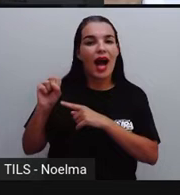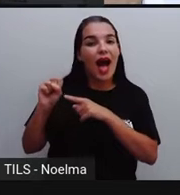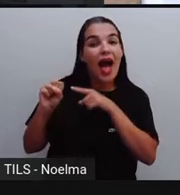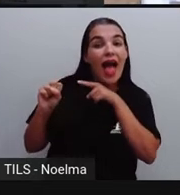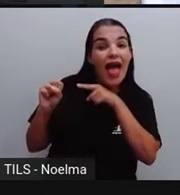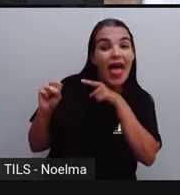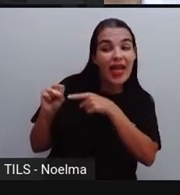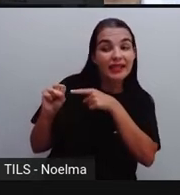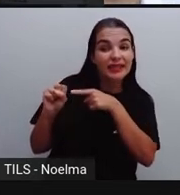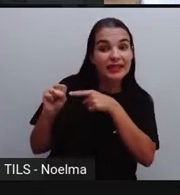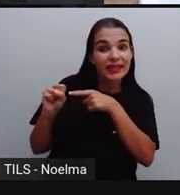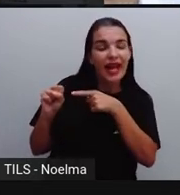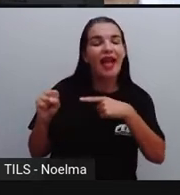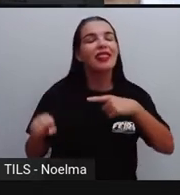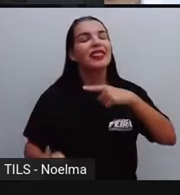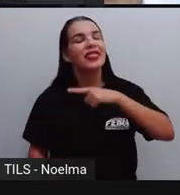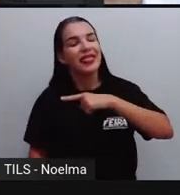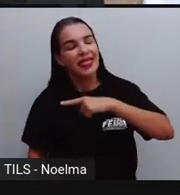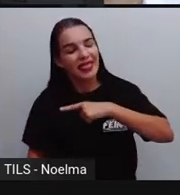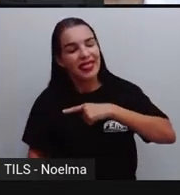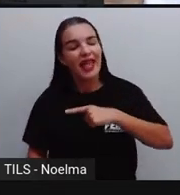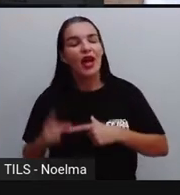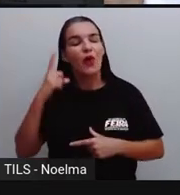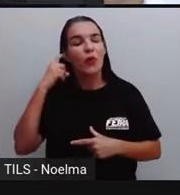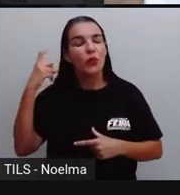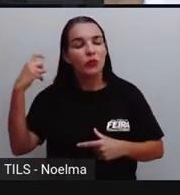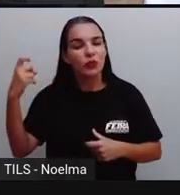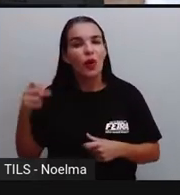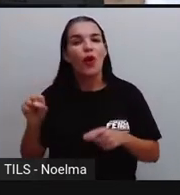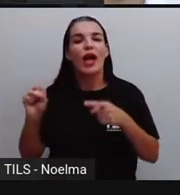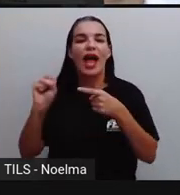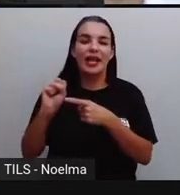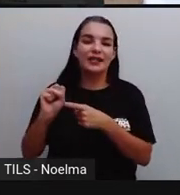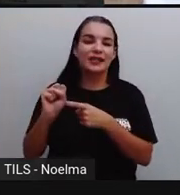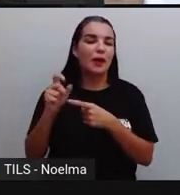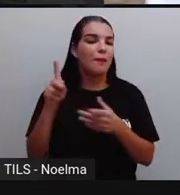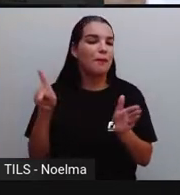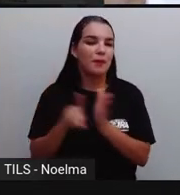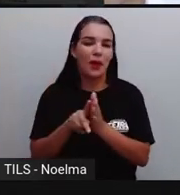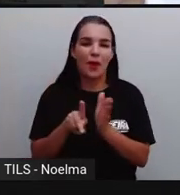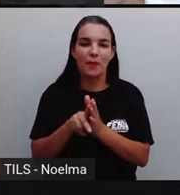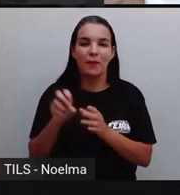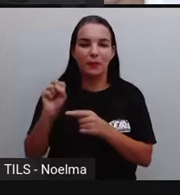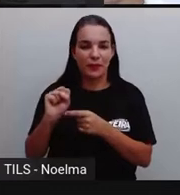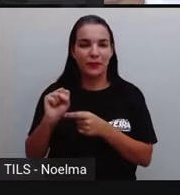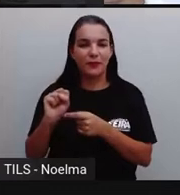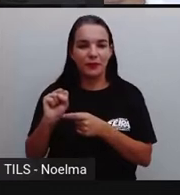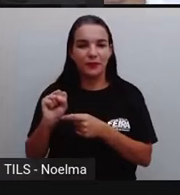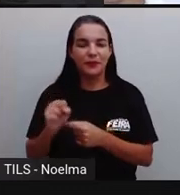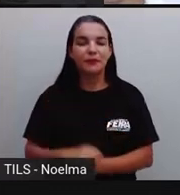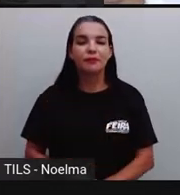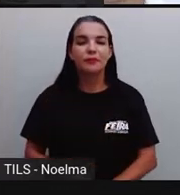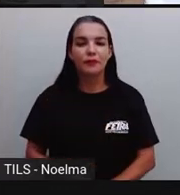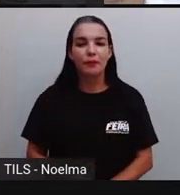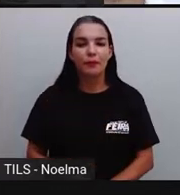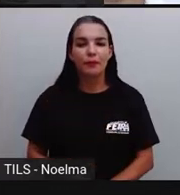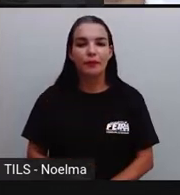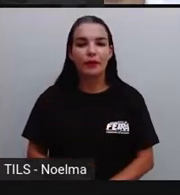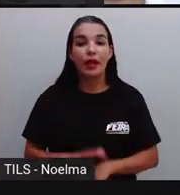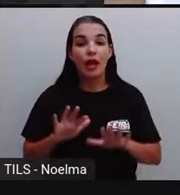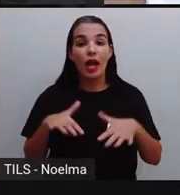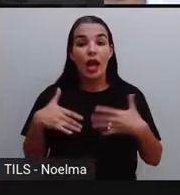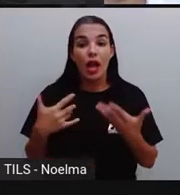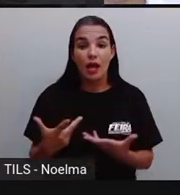a palavra sapo, a gente já consegue perceber o som do si, certo? Então,